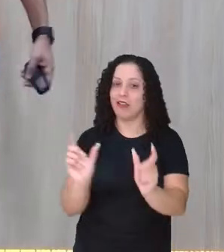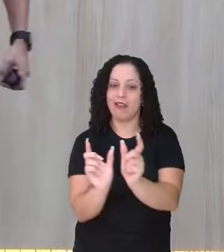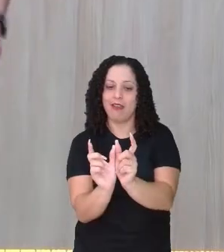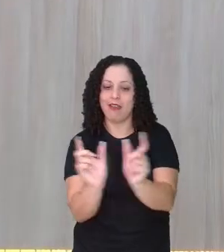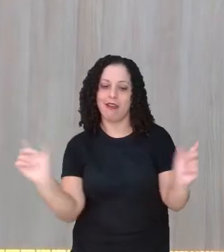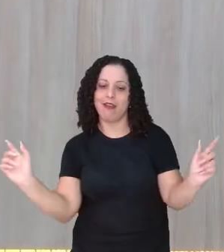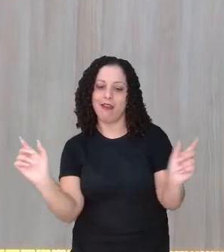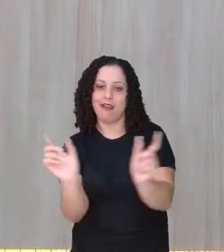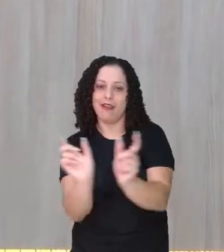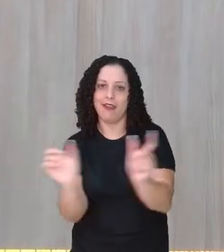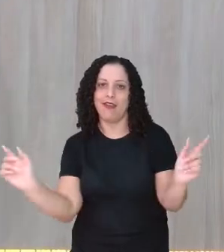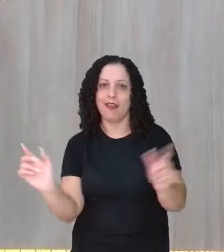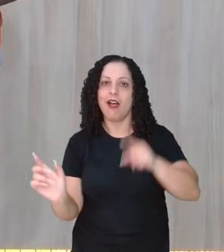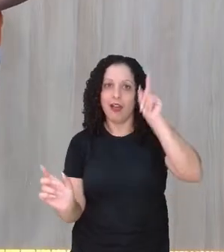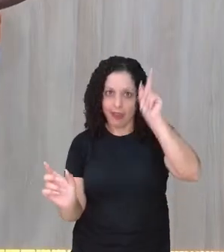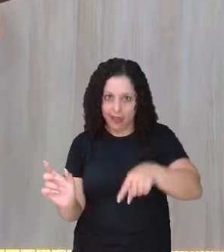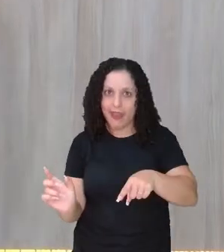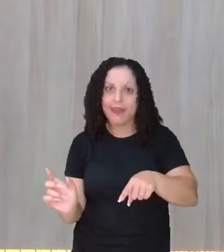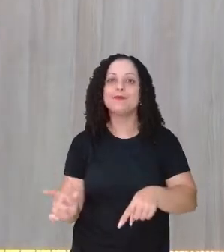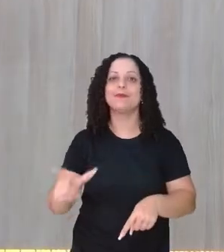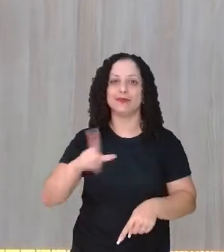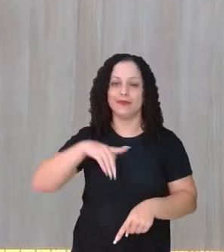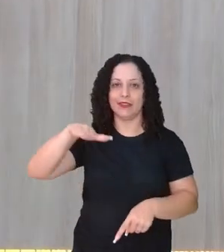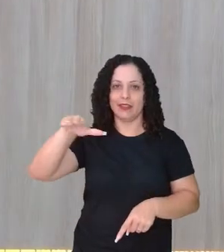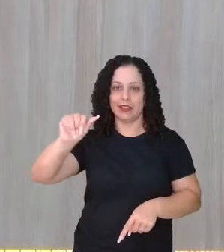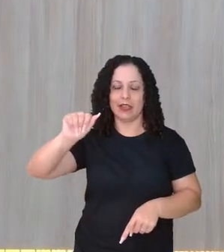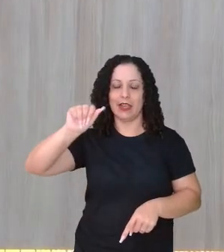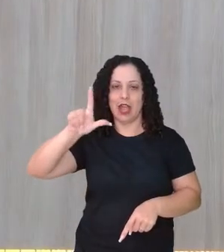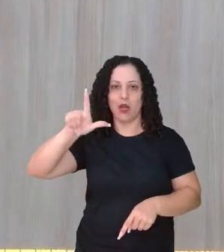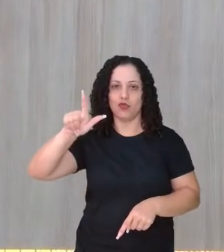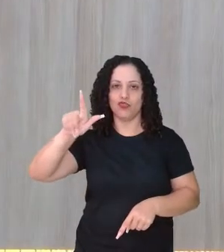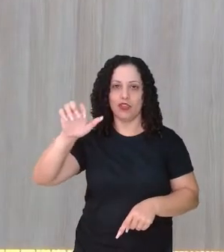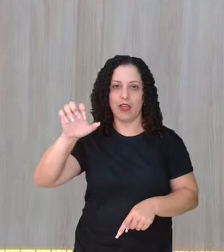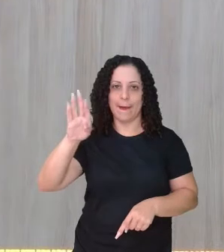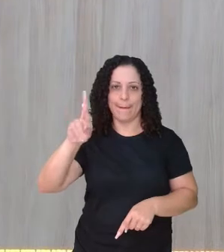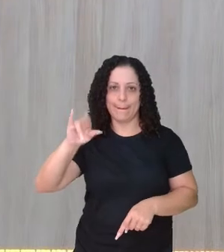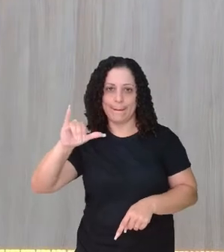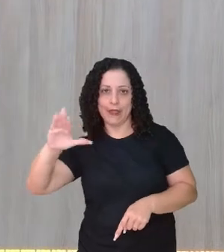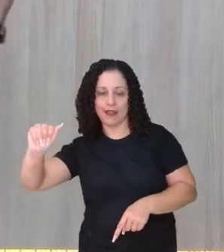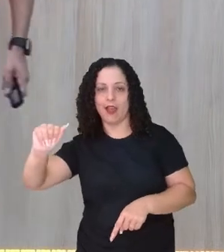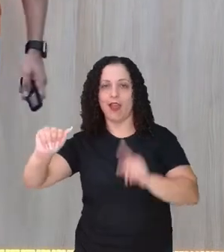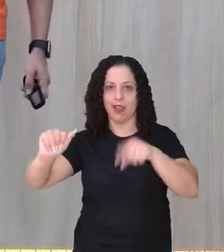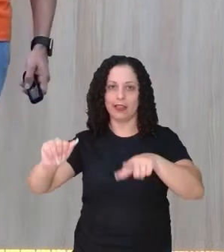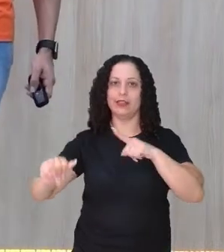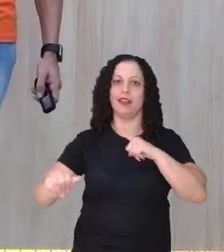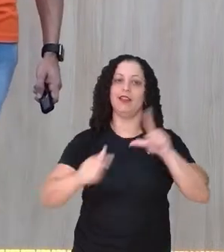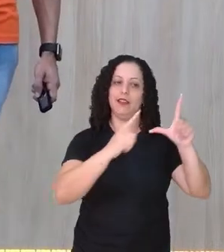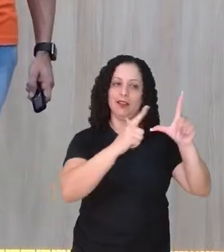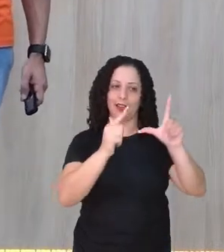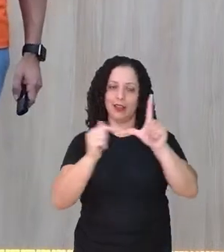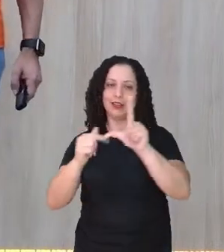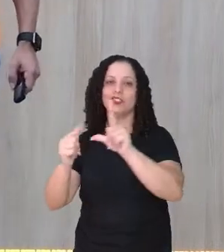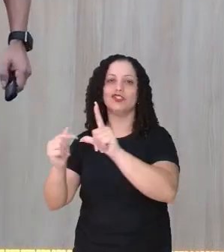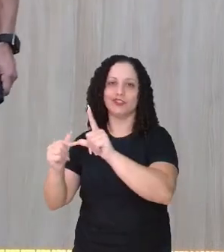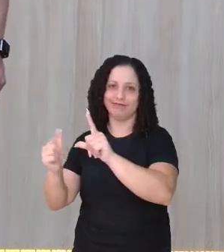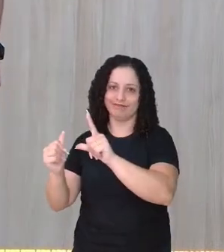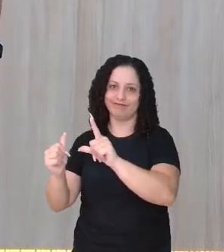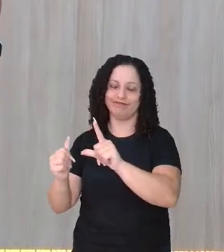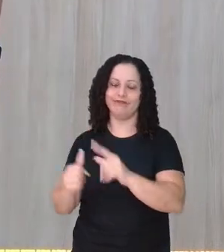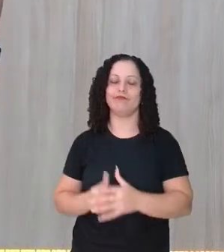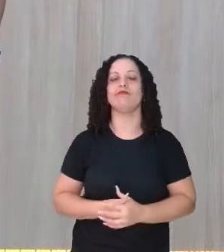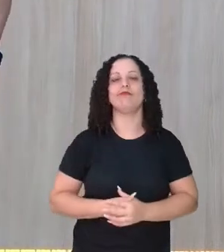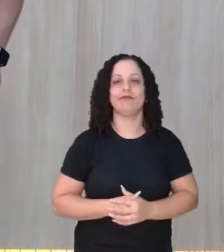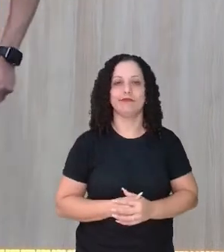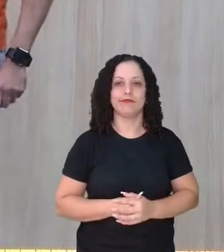uma expressão algébrica, porque ela é composta apenas por letras. Teve letras, é uma expressão